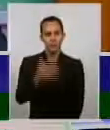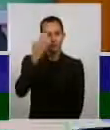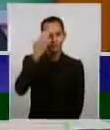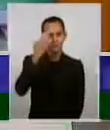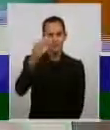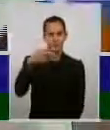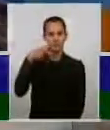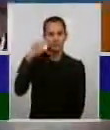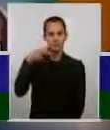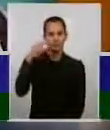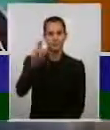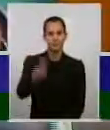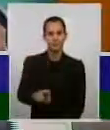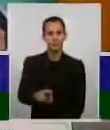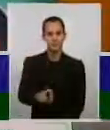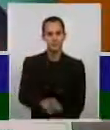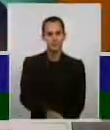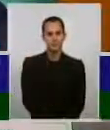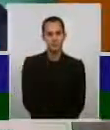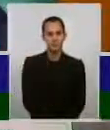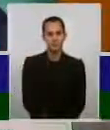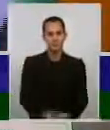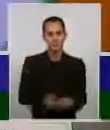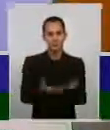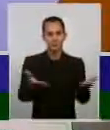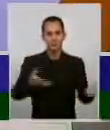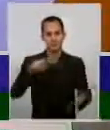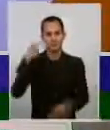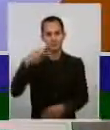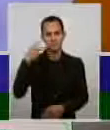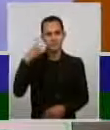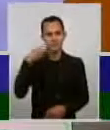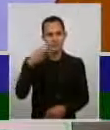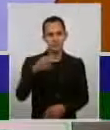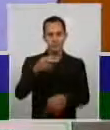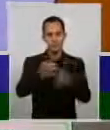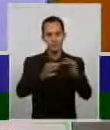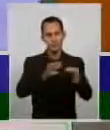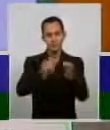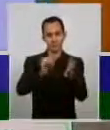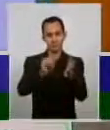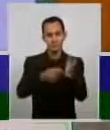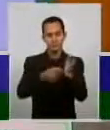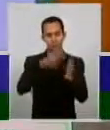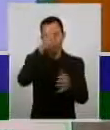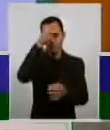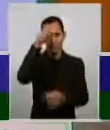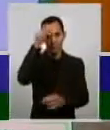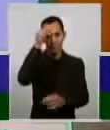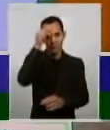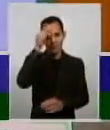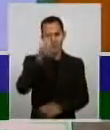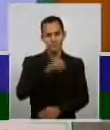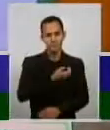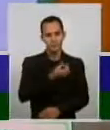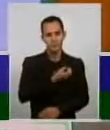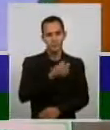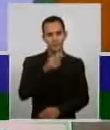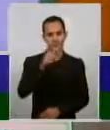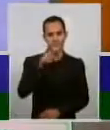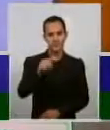Obrigado, vereador Rod. Senhores vereadores, matéria de autoria do prefeito municipal